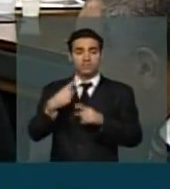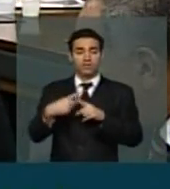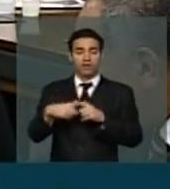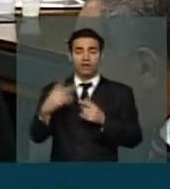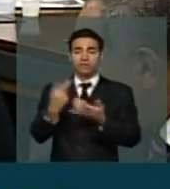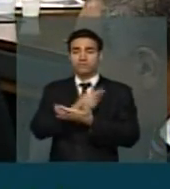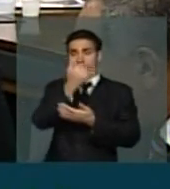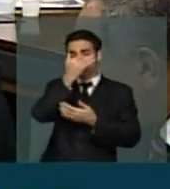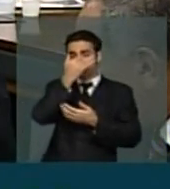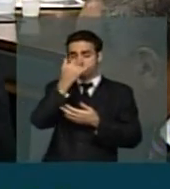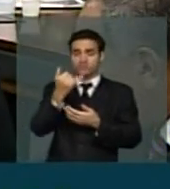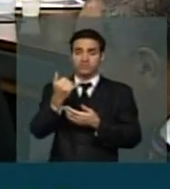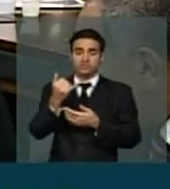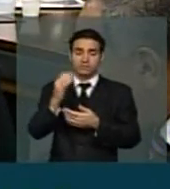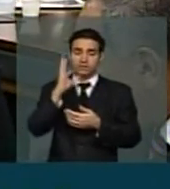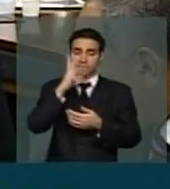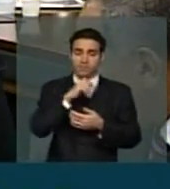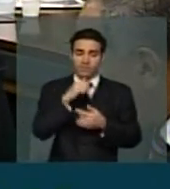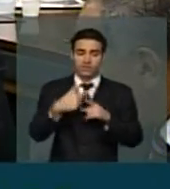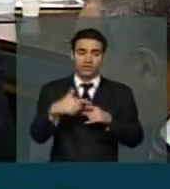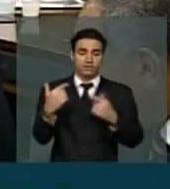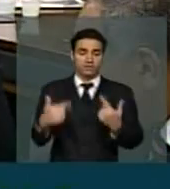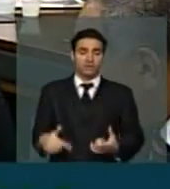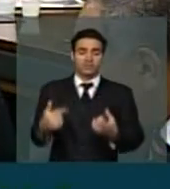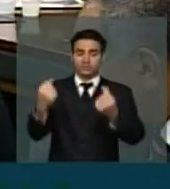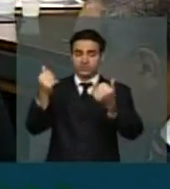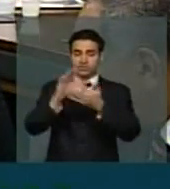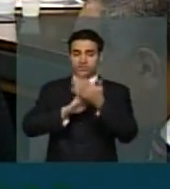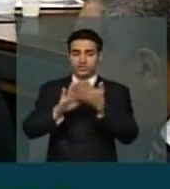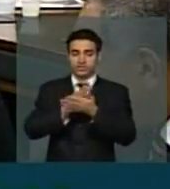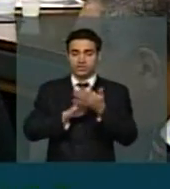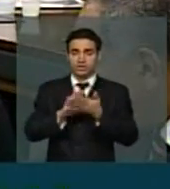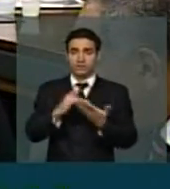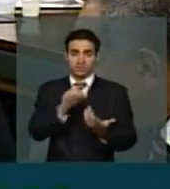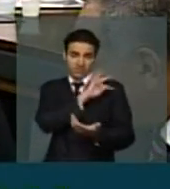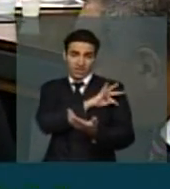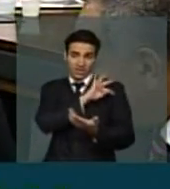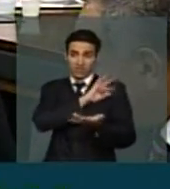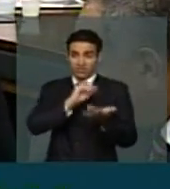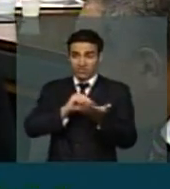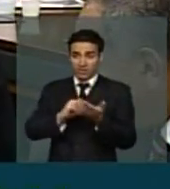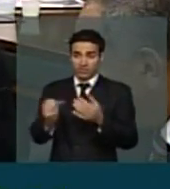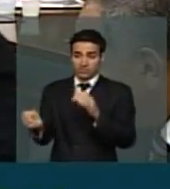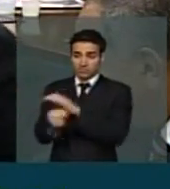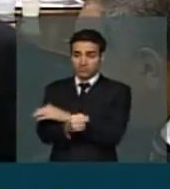quê? Porque a Anatel não tem recursos, porque não tem qualificação técnica. Onde é que está o problema que a gente pode tentar ajudar aqui?